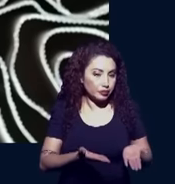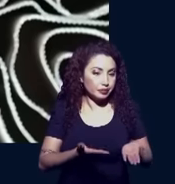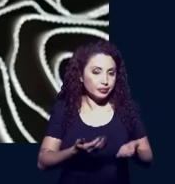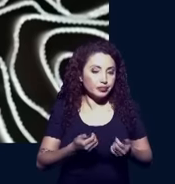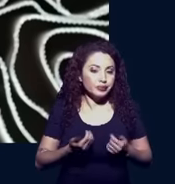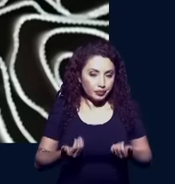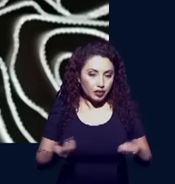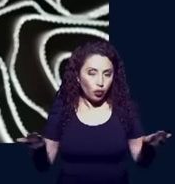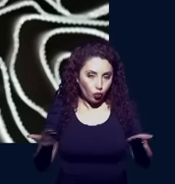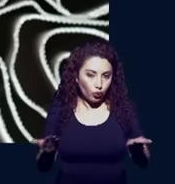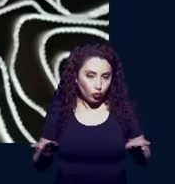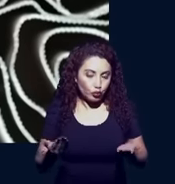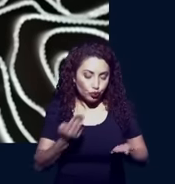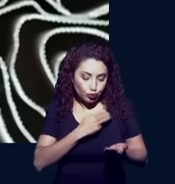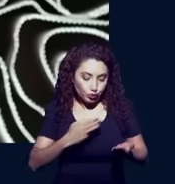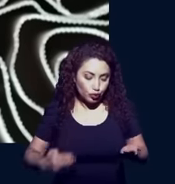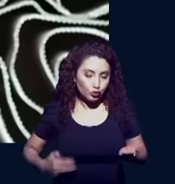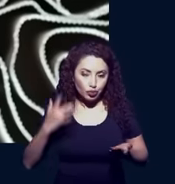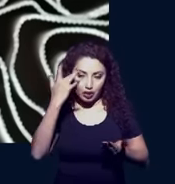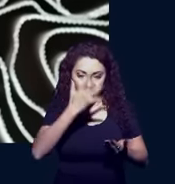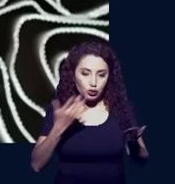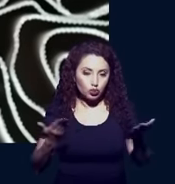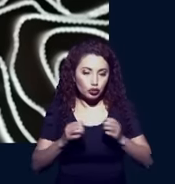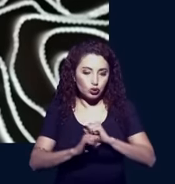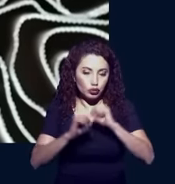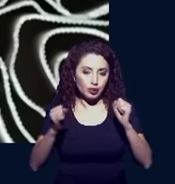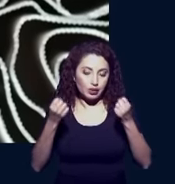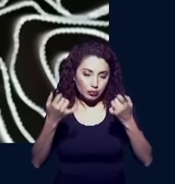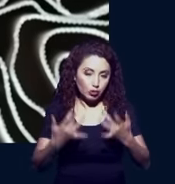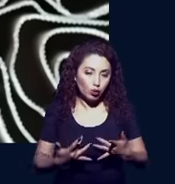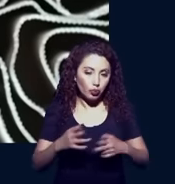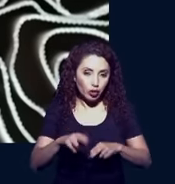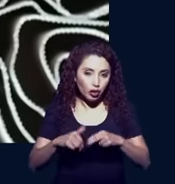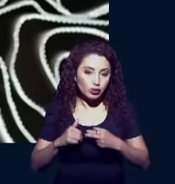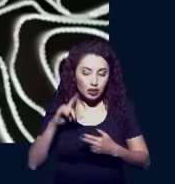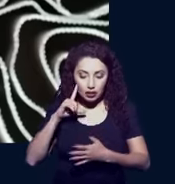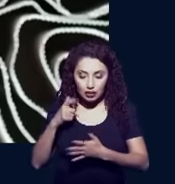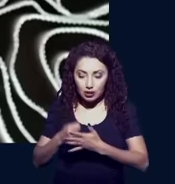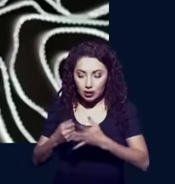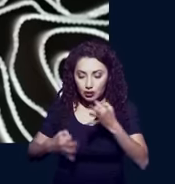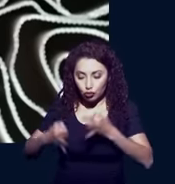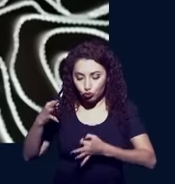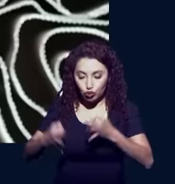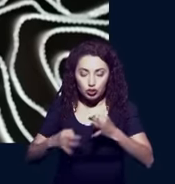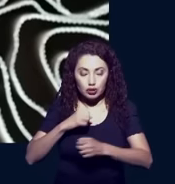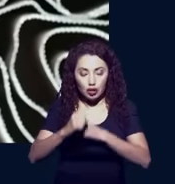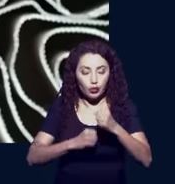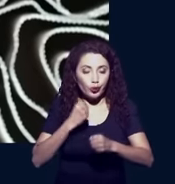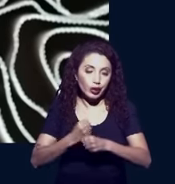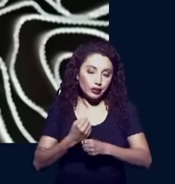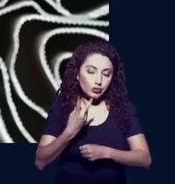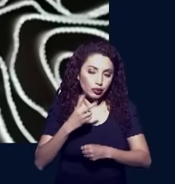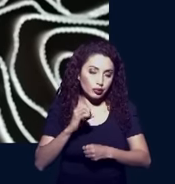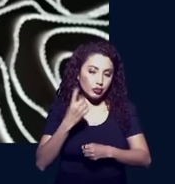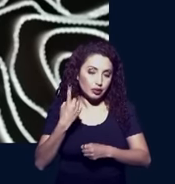ministro Haddad hoje de manhã explicou muito claramente fruto das decisões judiciais de 2017 eh